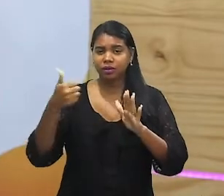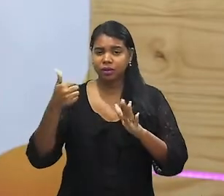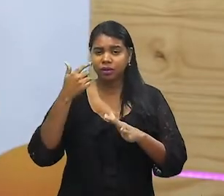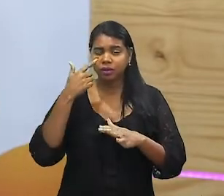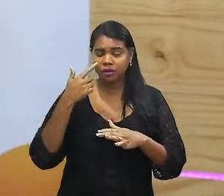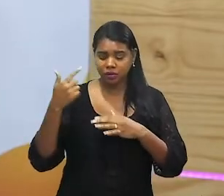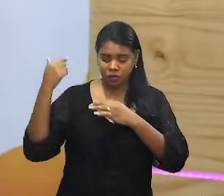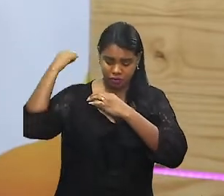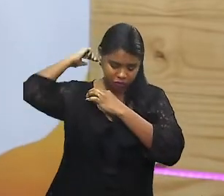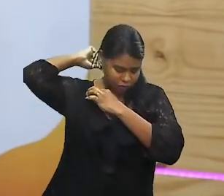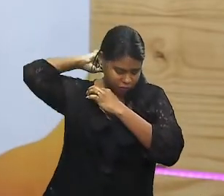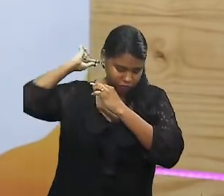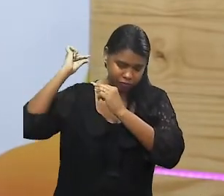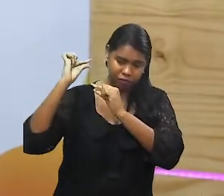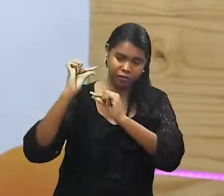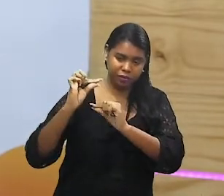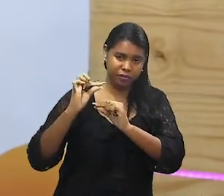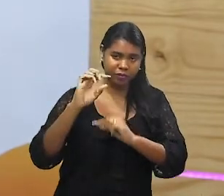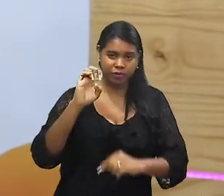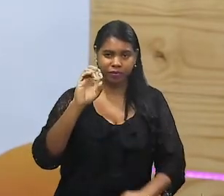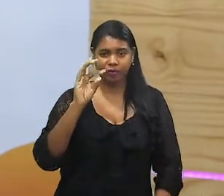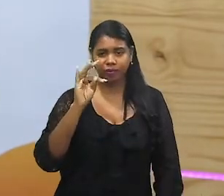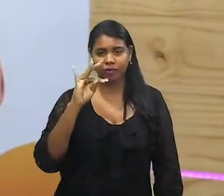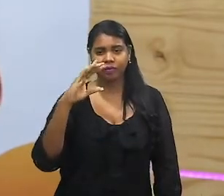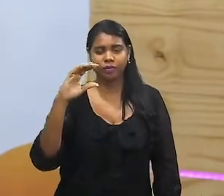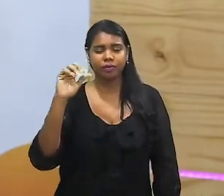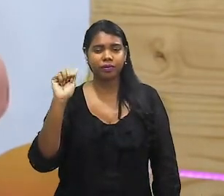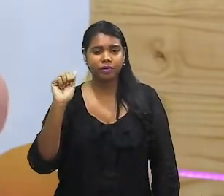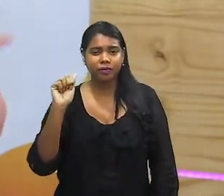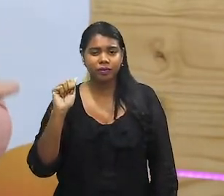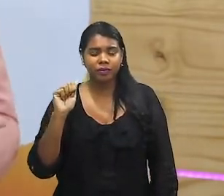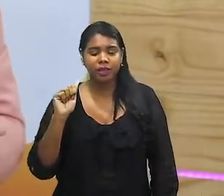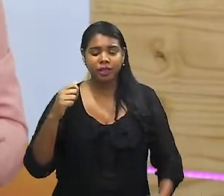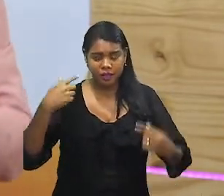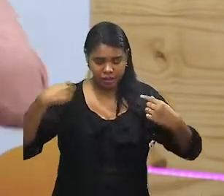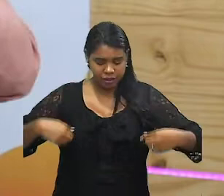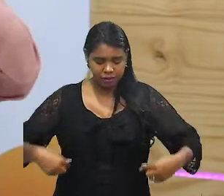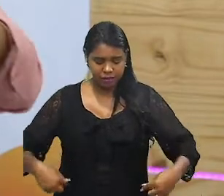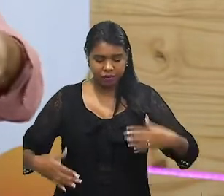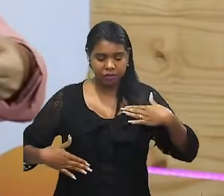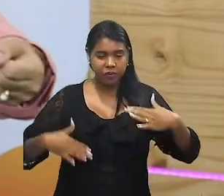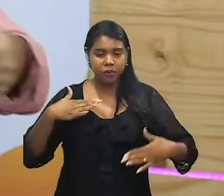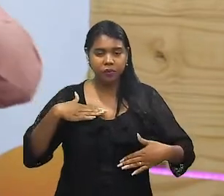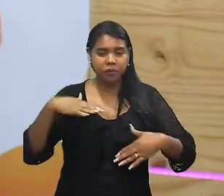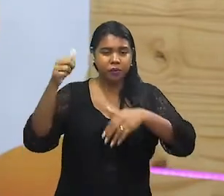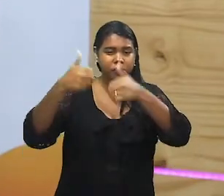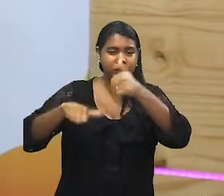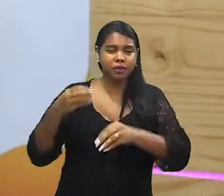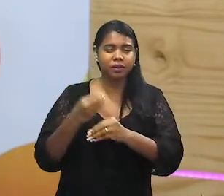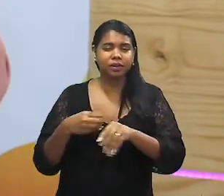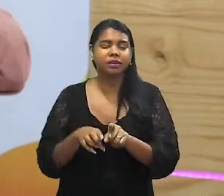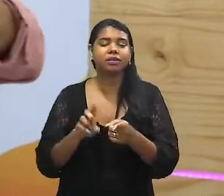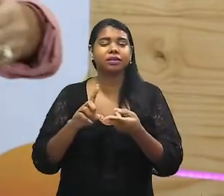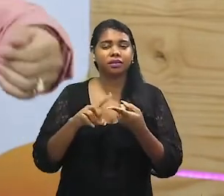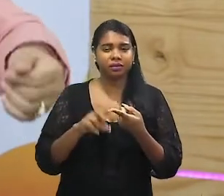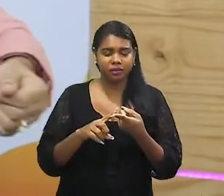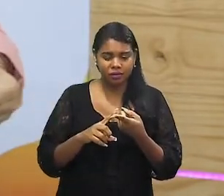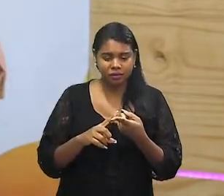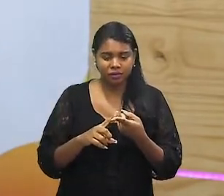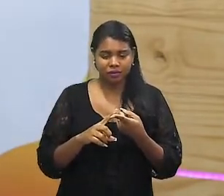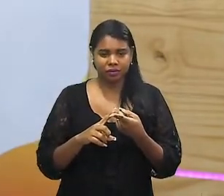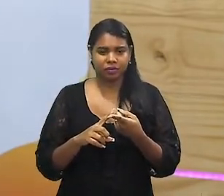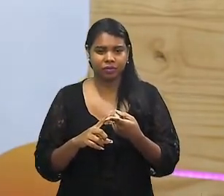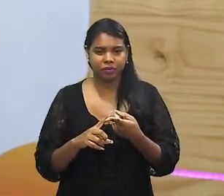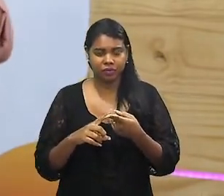por exemplo, o tamanho ou a idade, né? Será que aquilo vai caber em mim? Observar também, não só na etiqueta, mas no